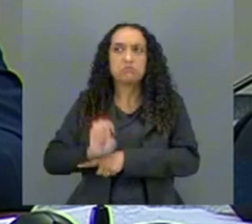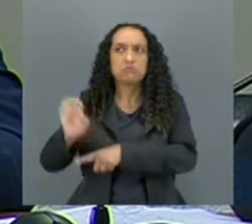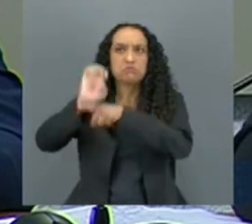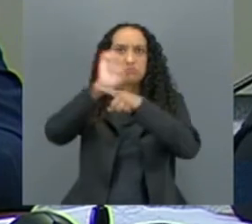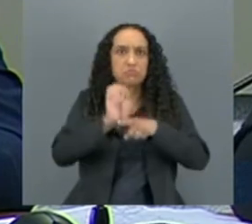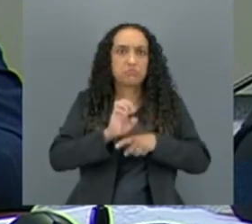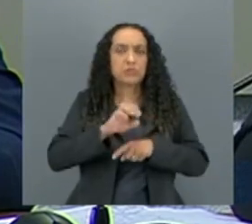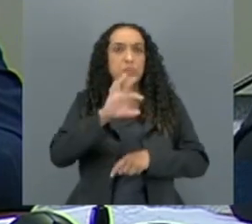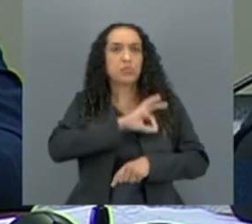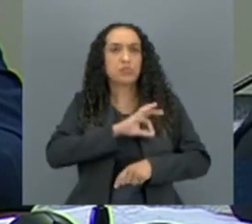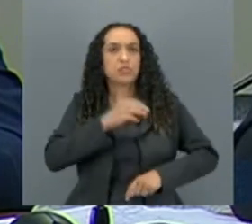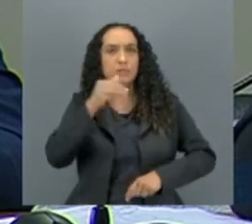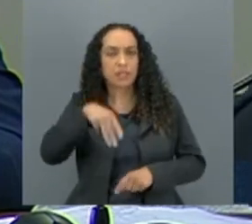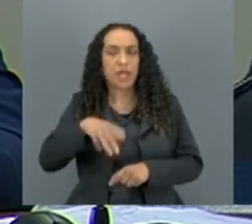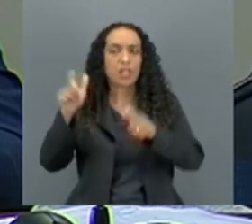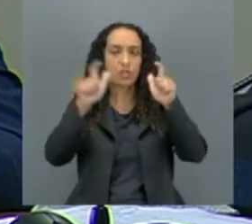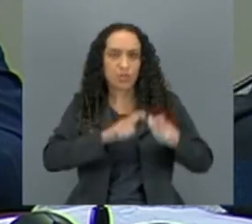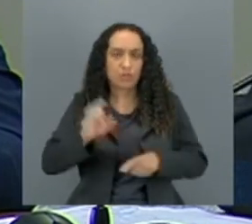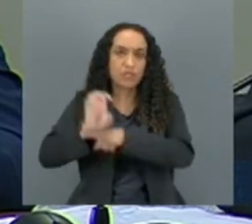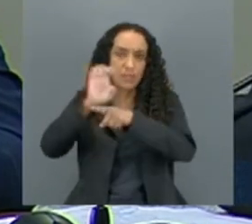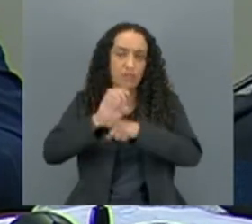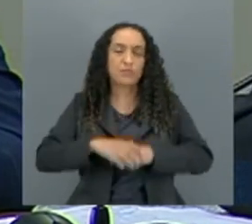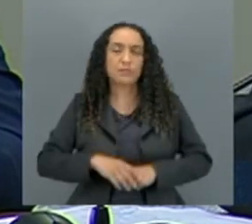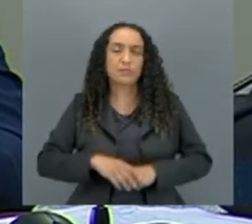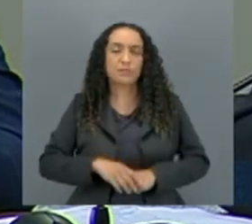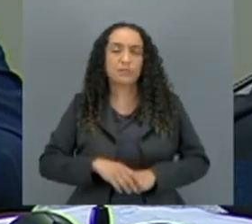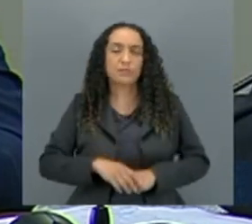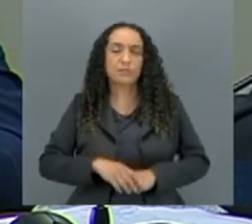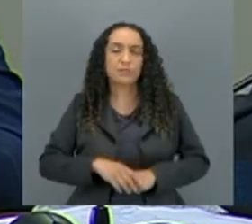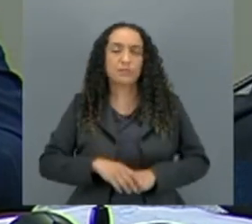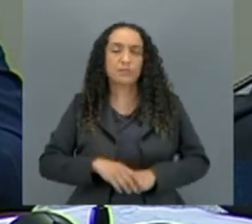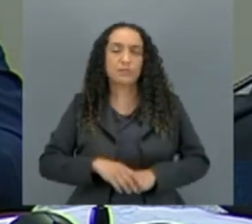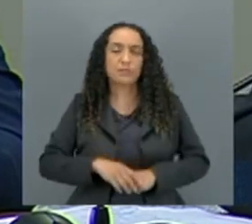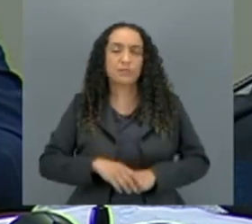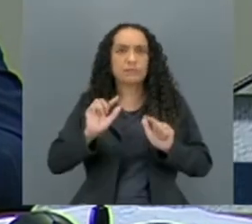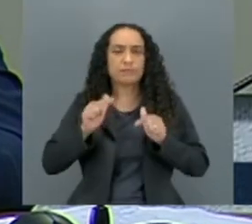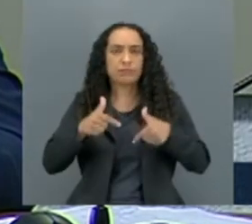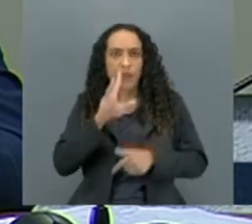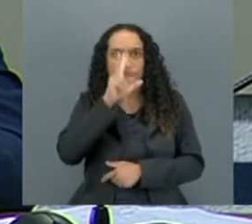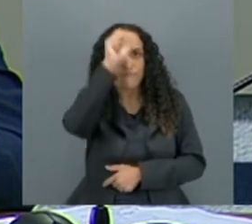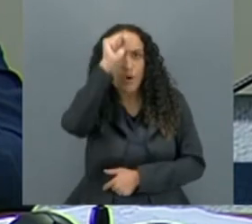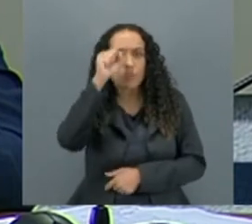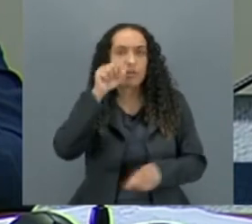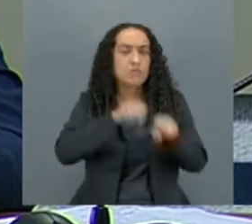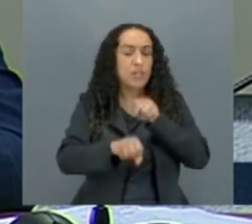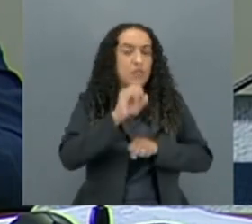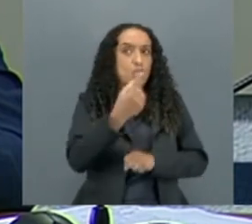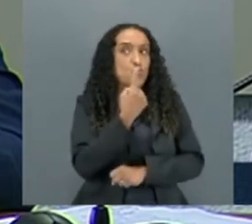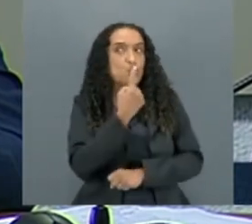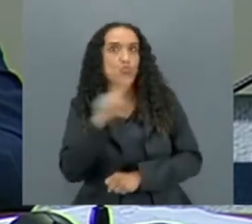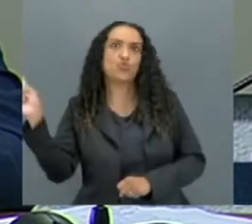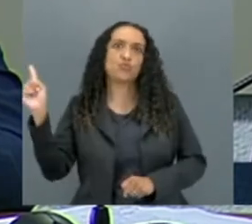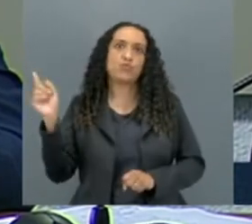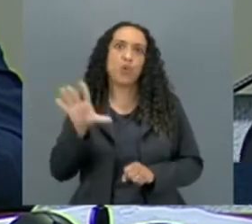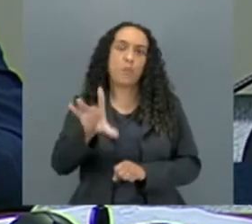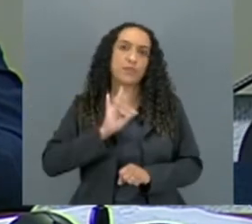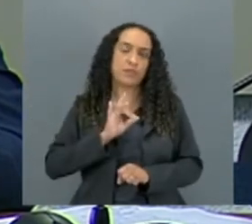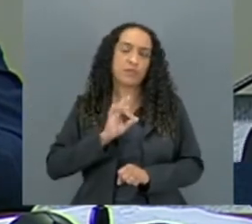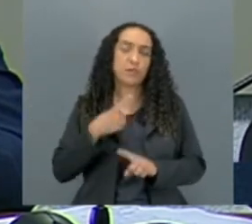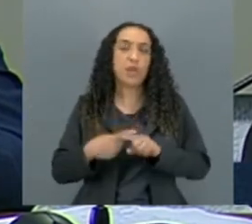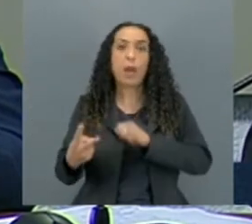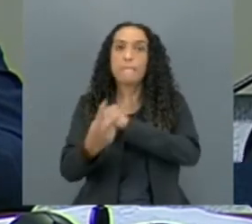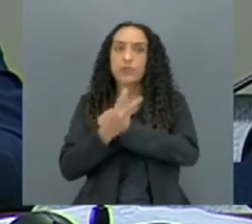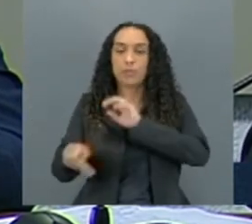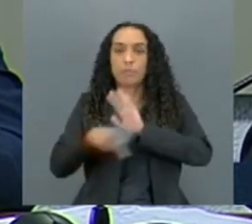militares locais. Justamente dizendo isso, só se emprega a força letal em último caso. Isso na proteção